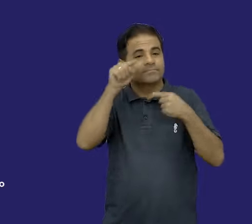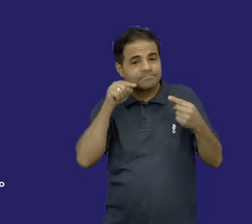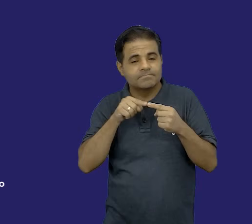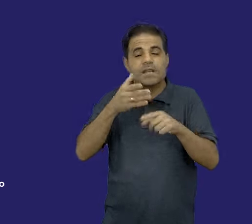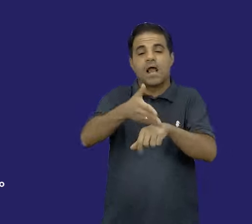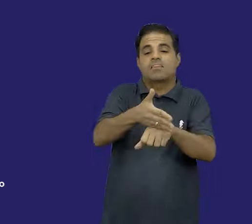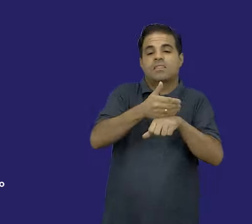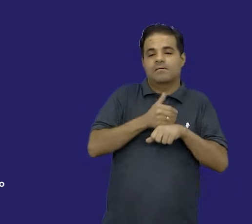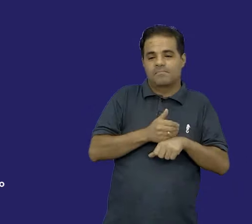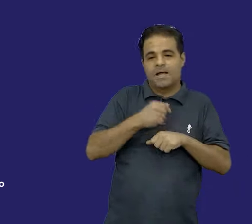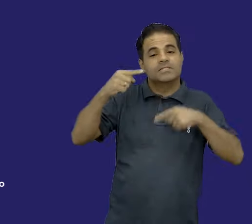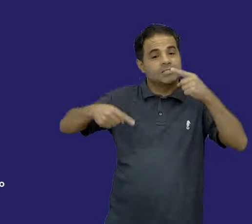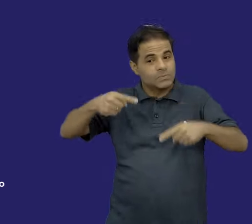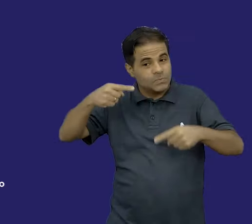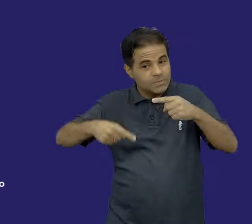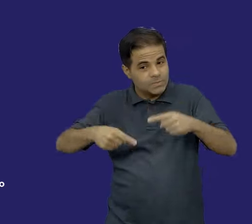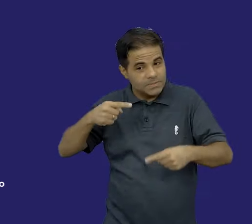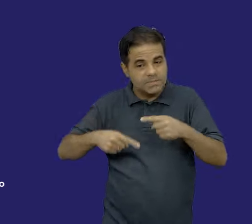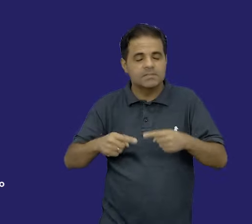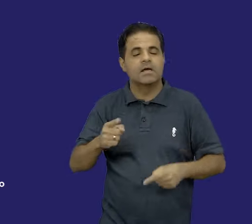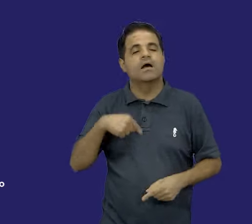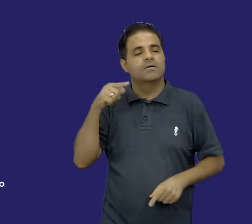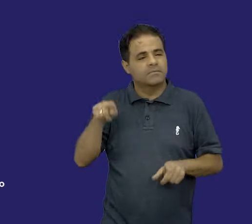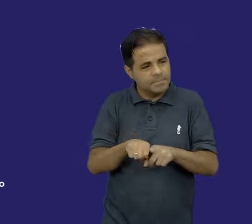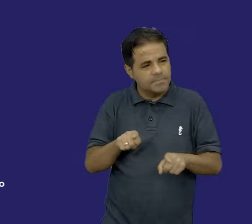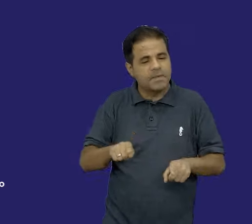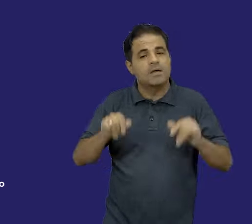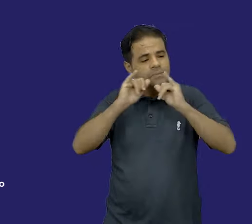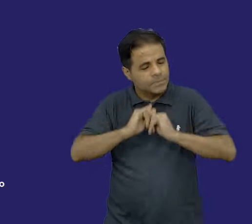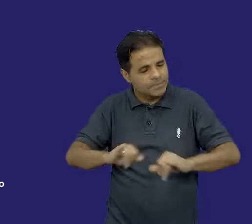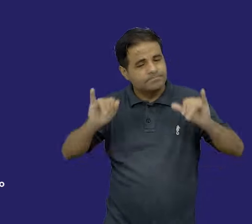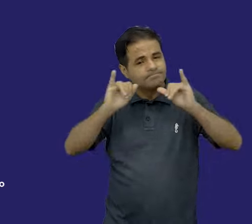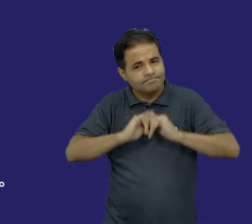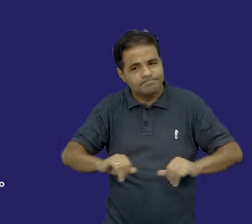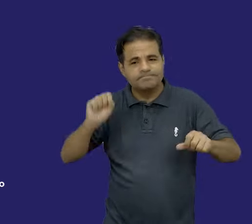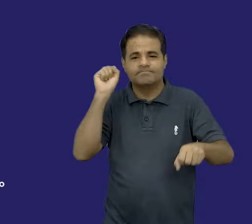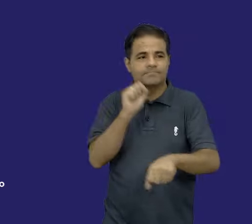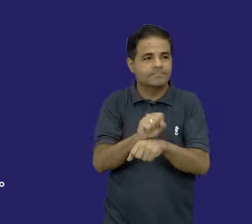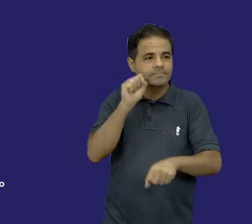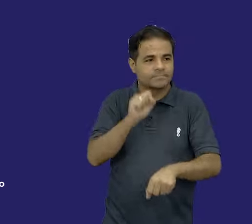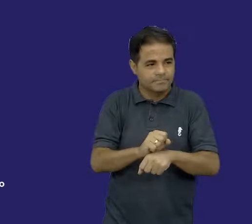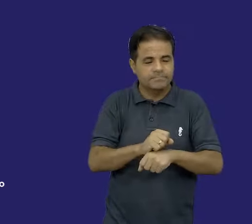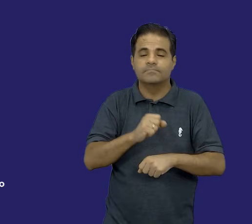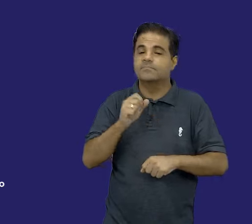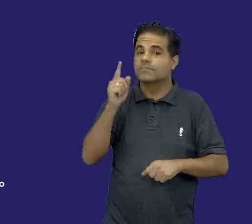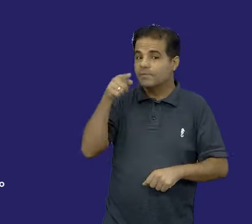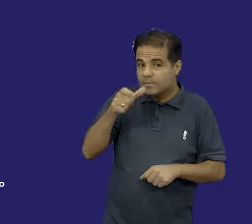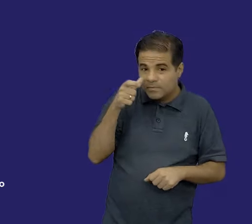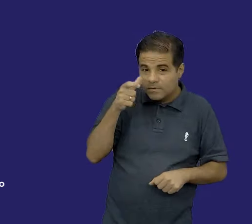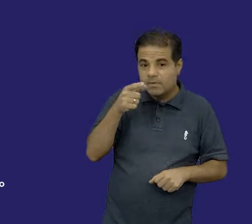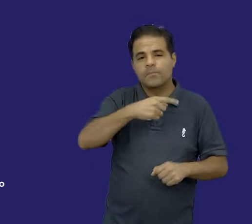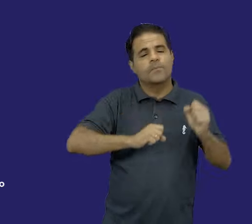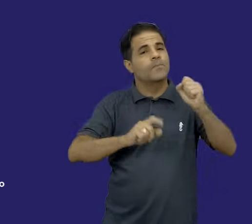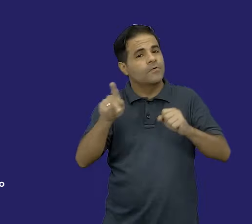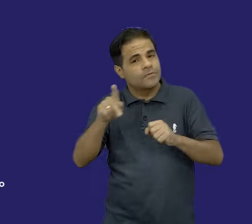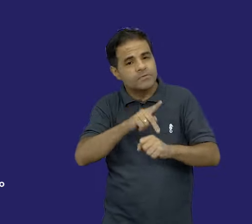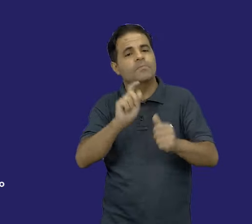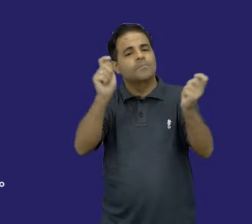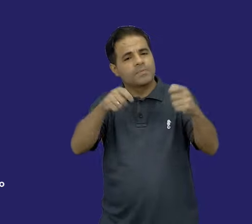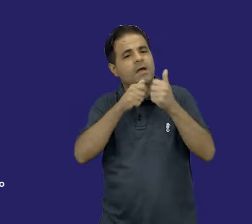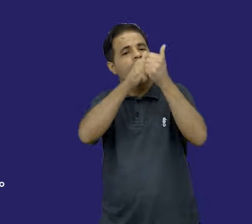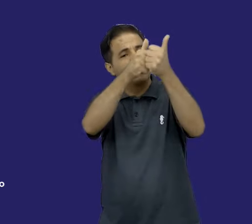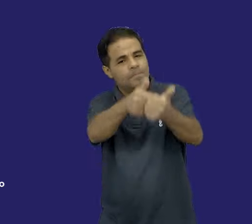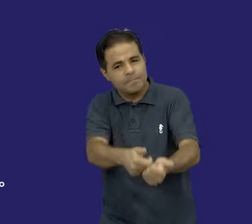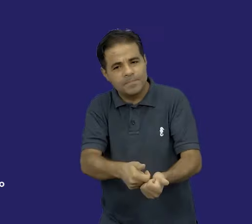de antecipar as discussões e para aguçar aí as expectativas de vocês, professores, para nos